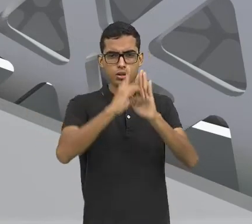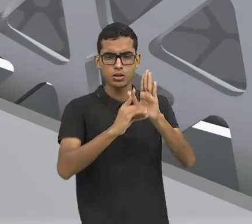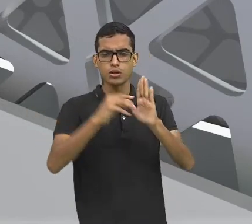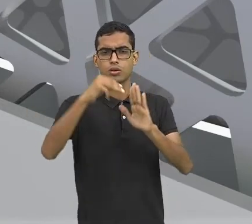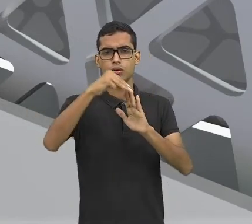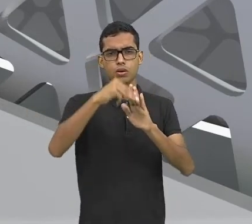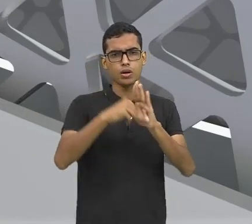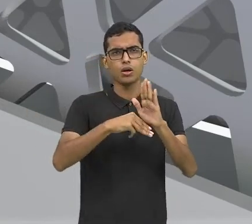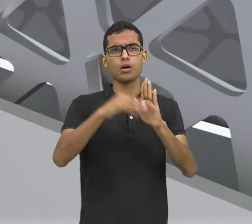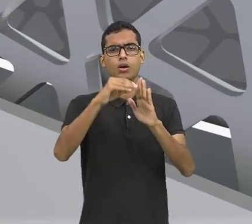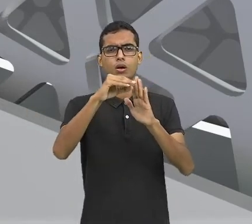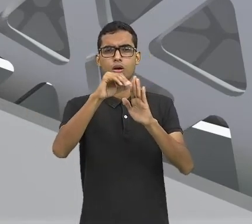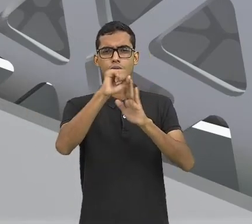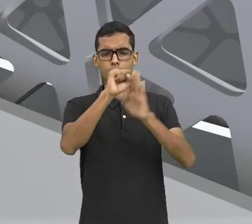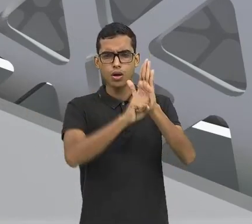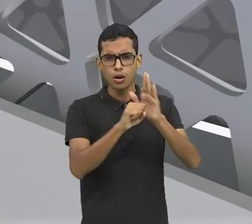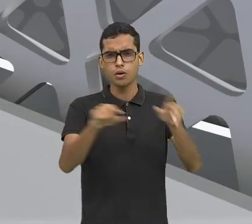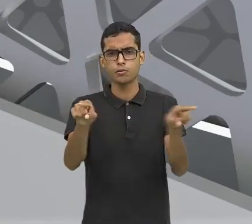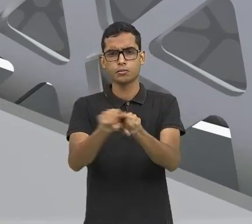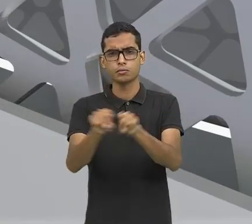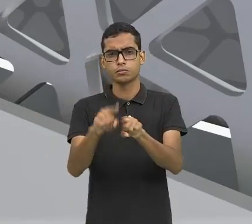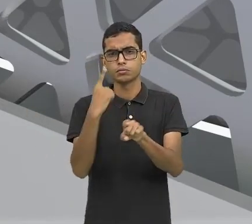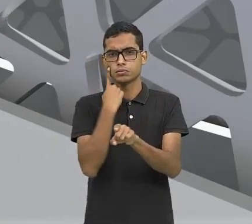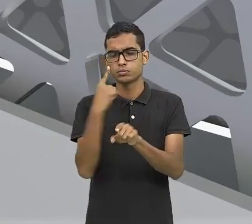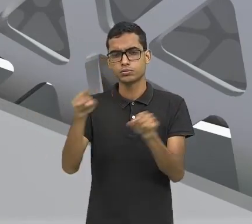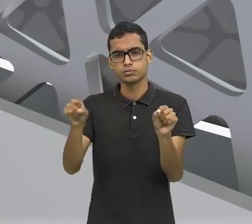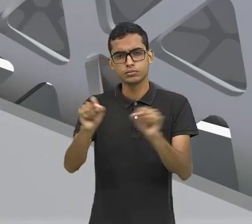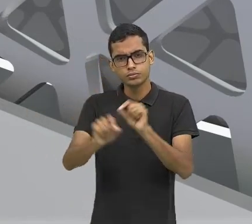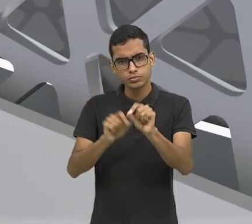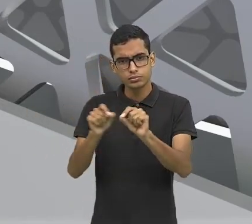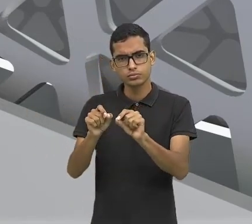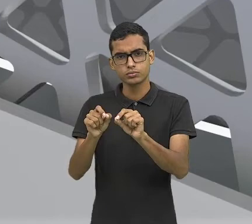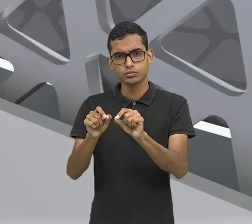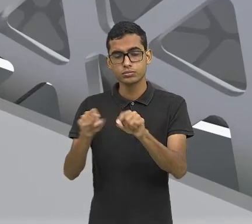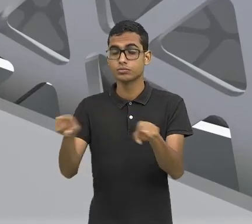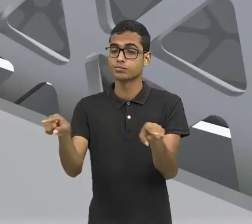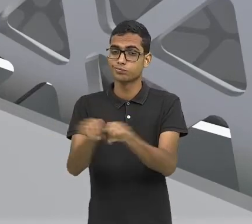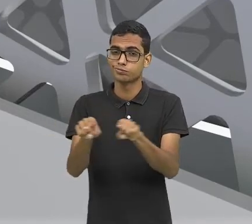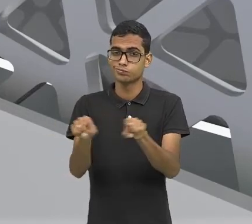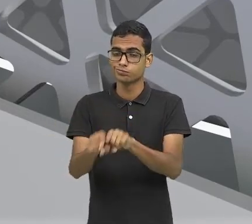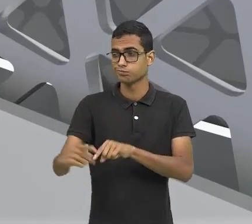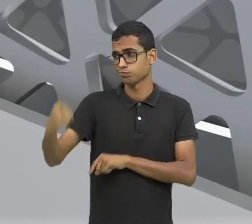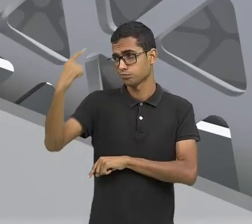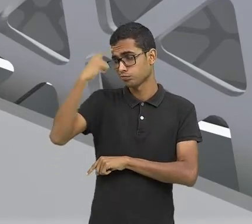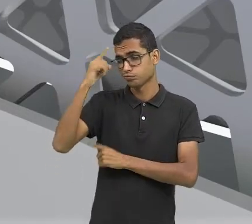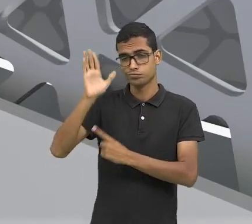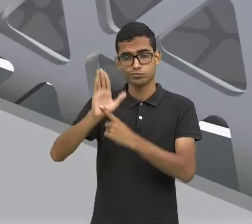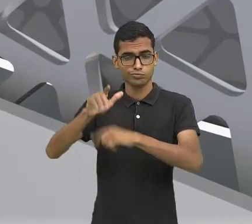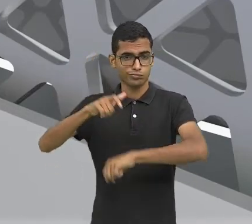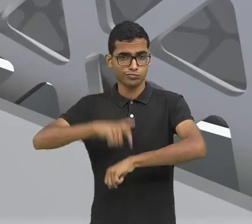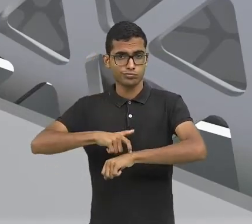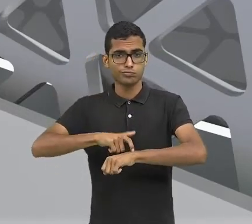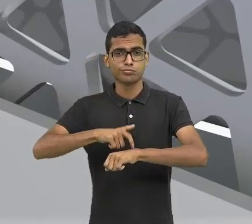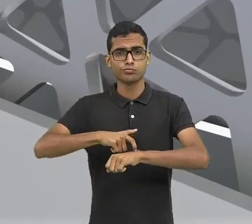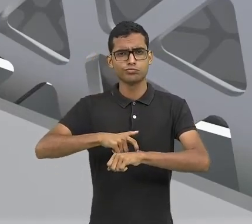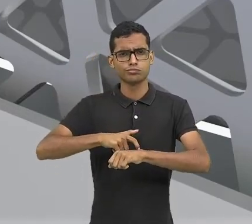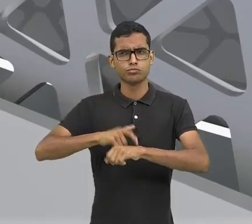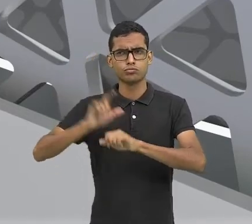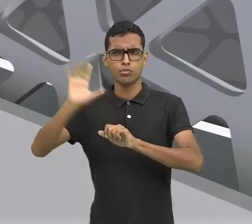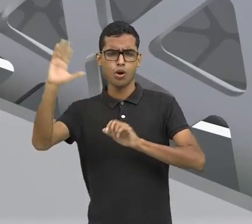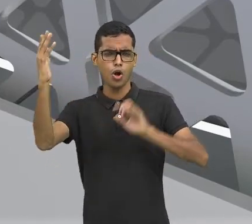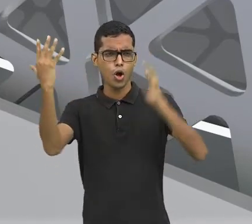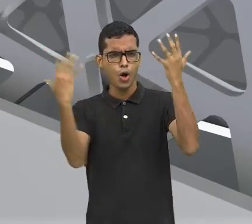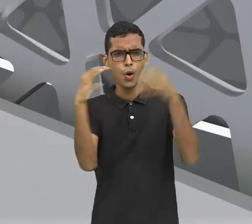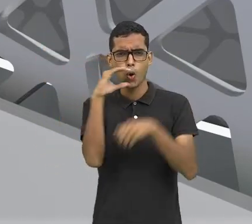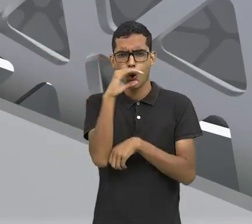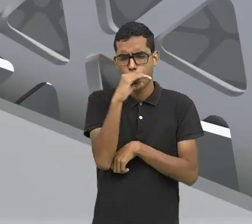milênios, como também aqueles verbos que expressam a ideia de tempo climático, certo? Calor, frio, ok?